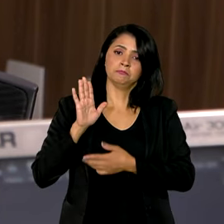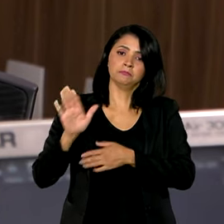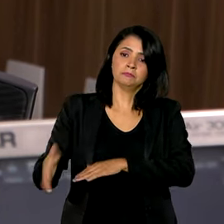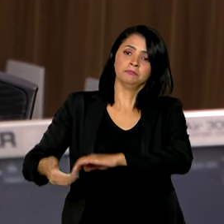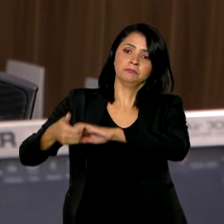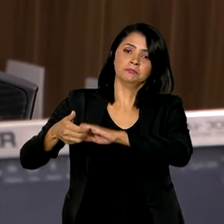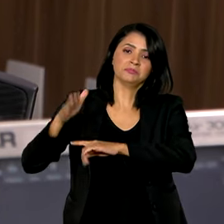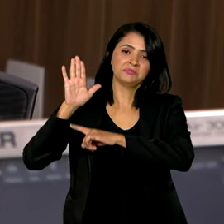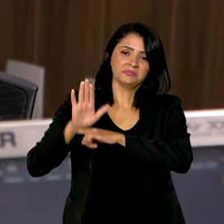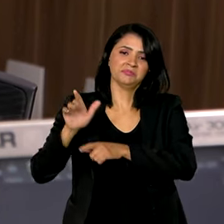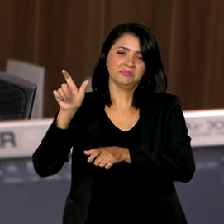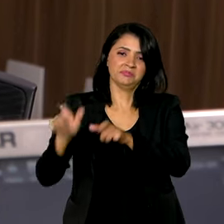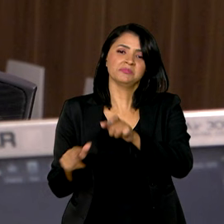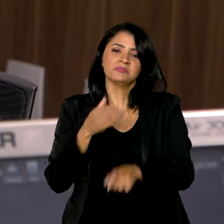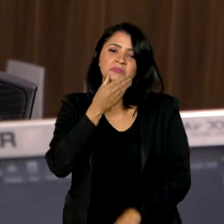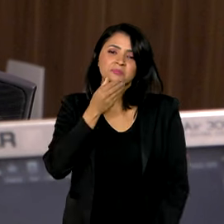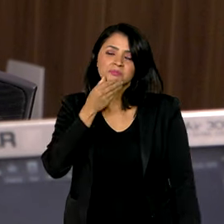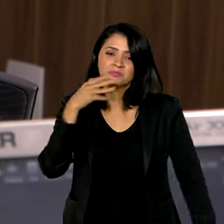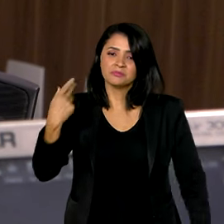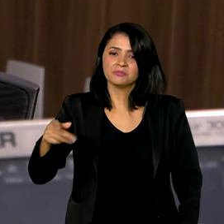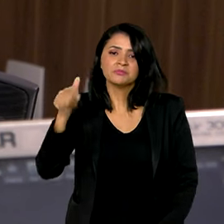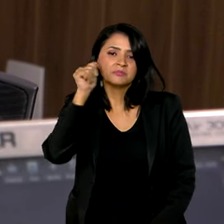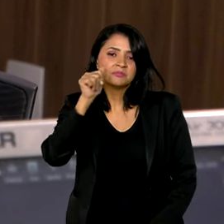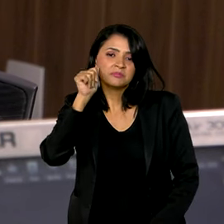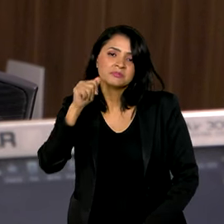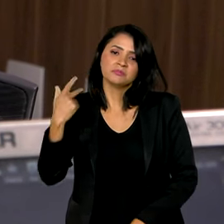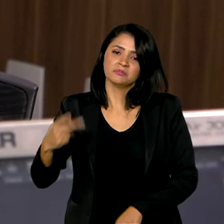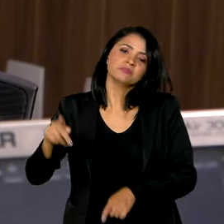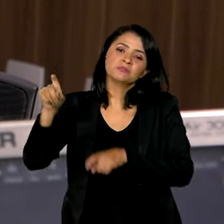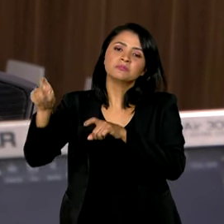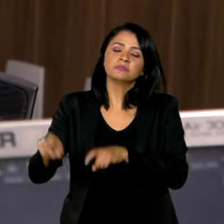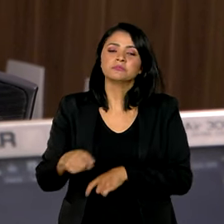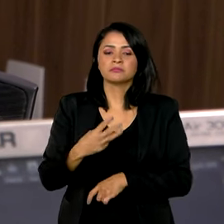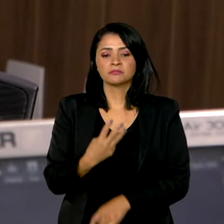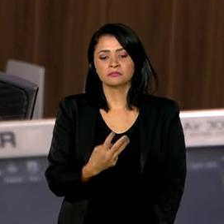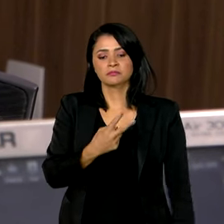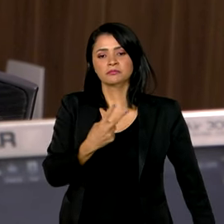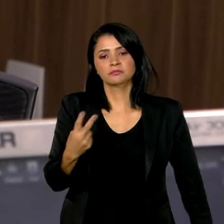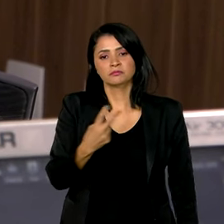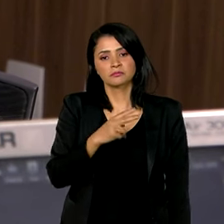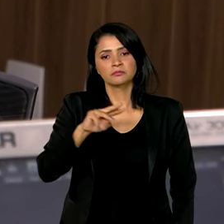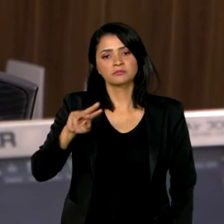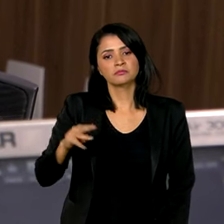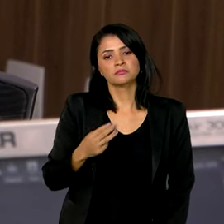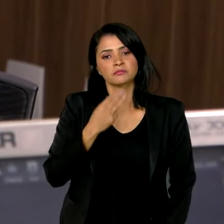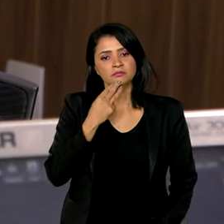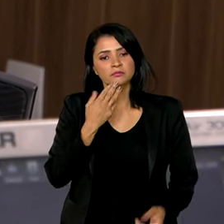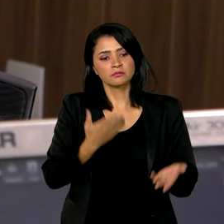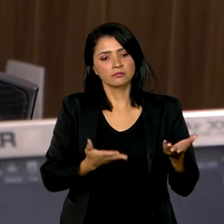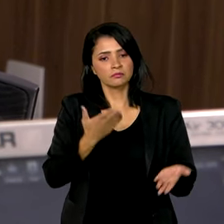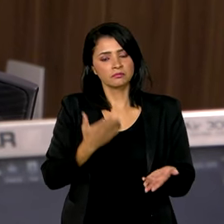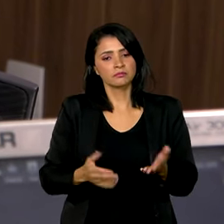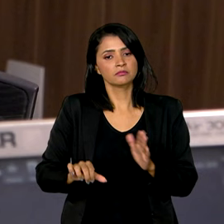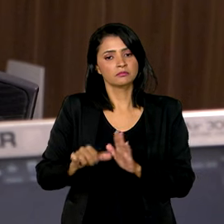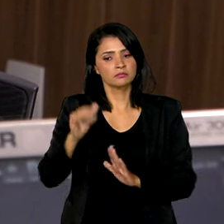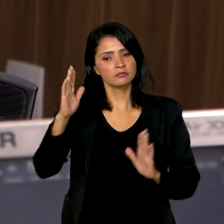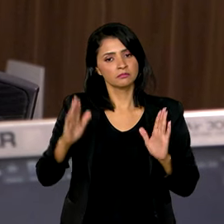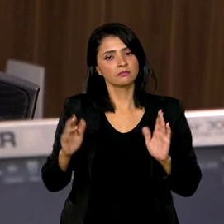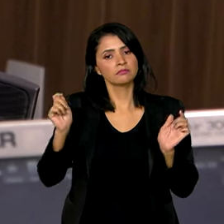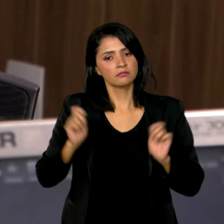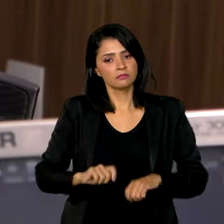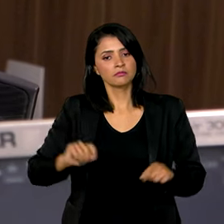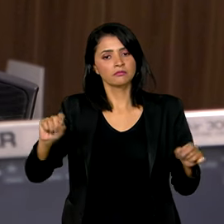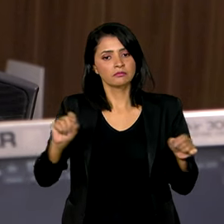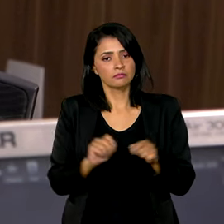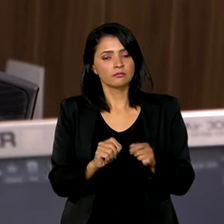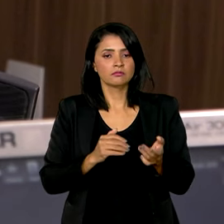homens e as mulheres e do campo 322 milhões de toneladas a primeira previsão que a Conab faz